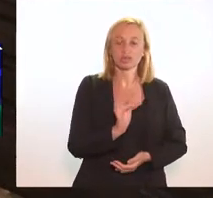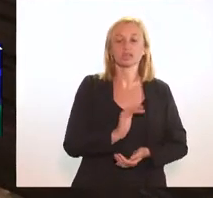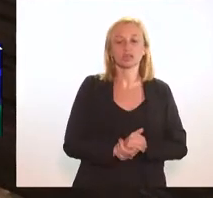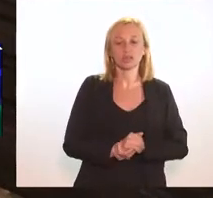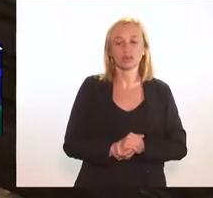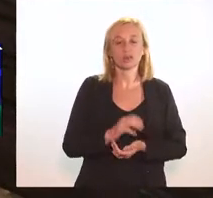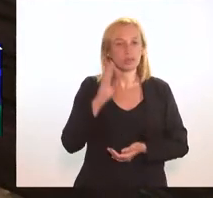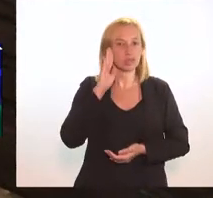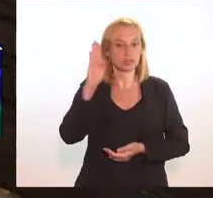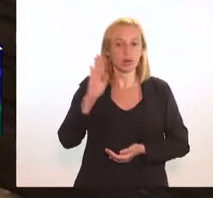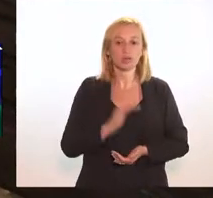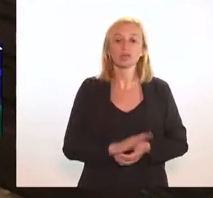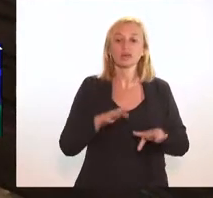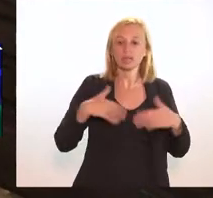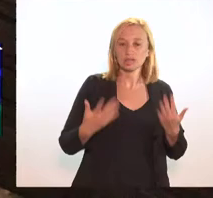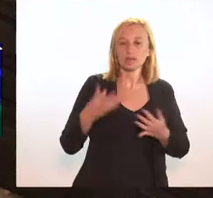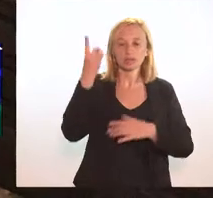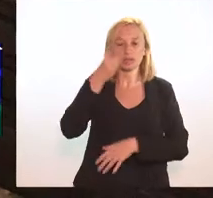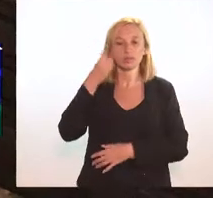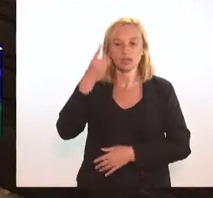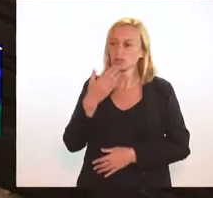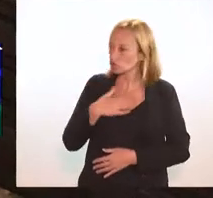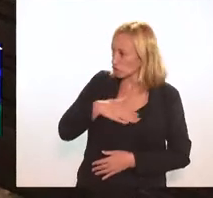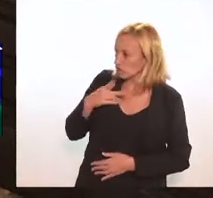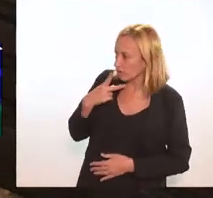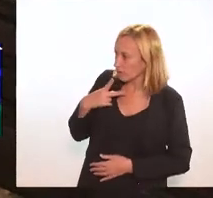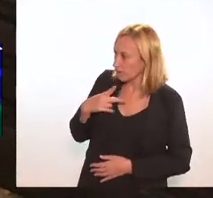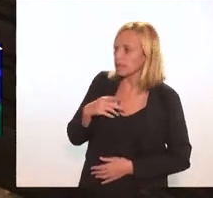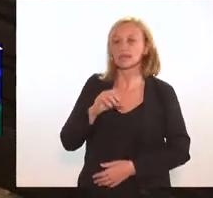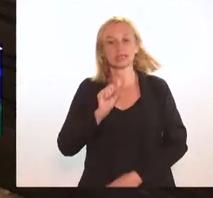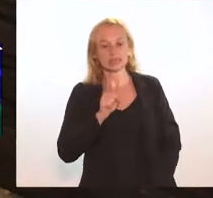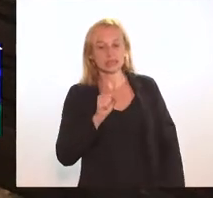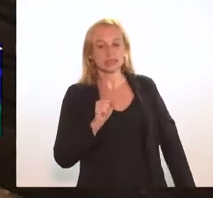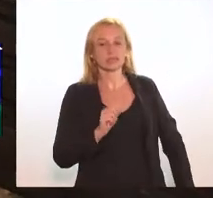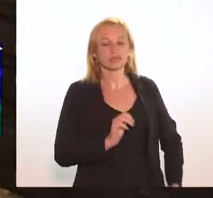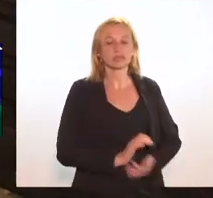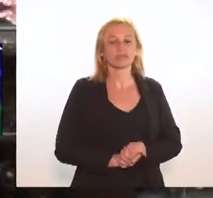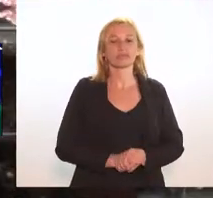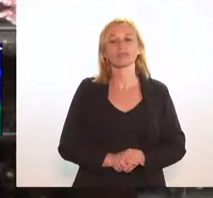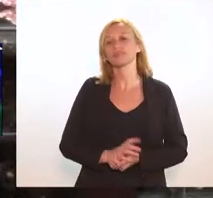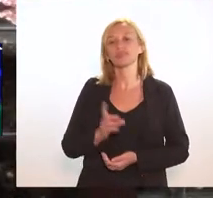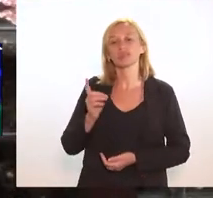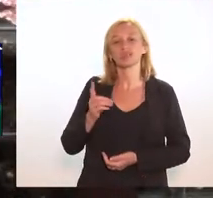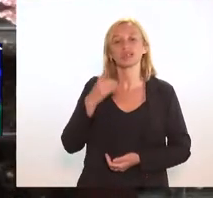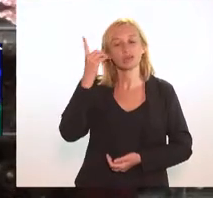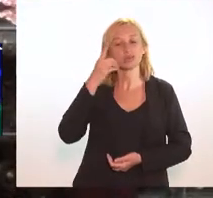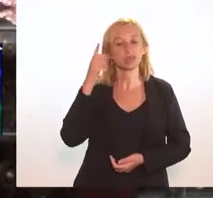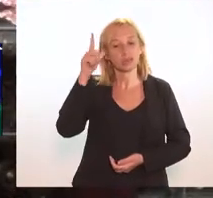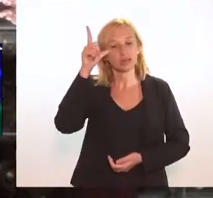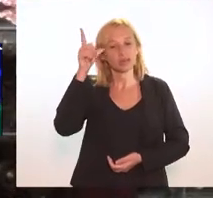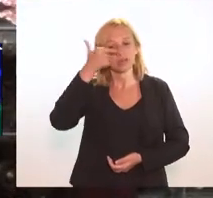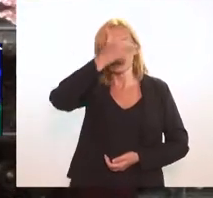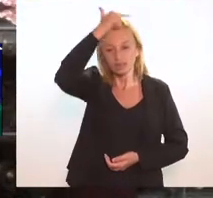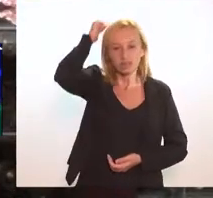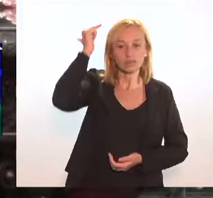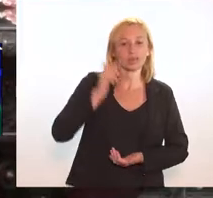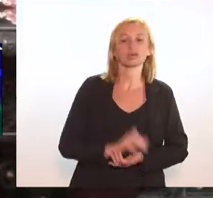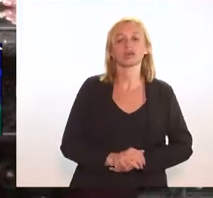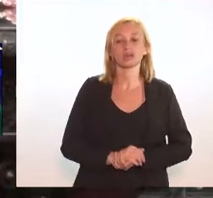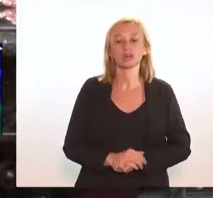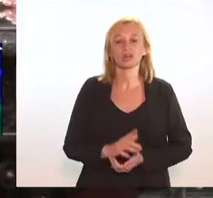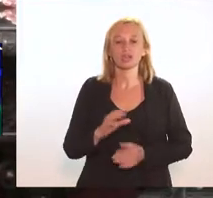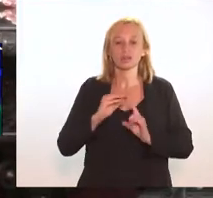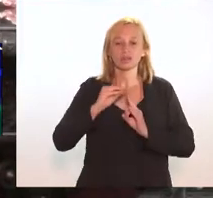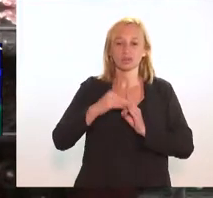fundamental. Então, deputado, gostaria de falar? Sim, seguramente, deputada Lucinha, deputado Luiz. A Fiocruz